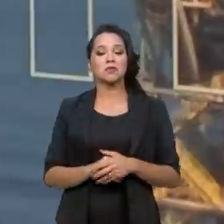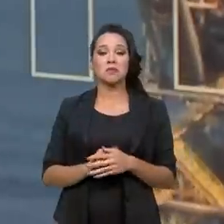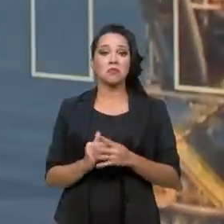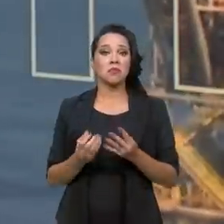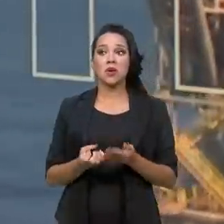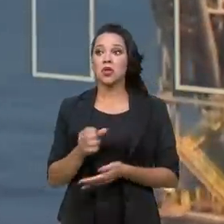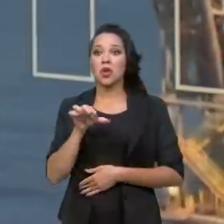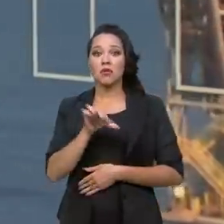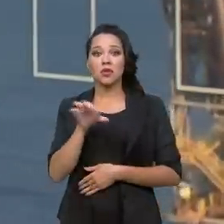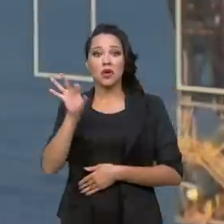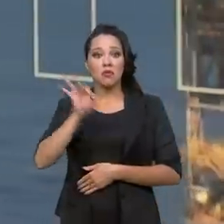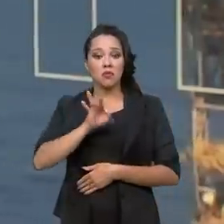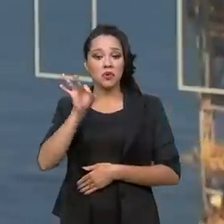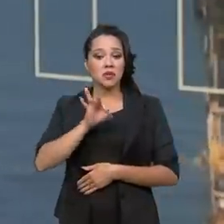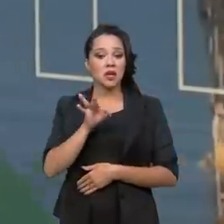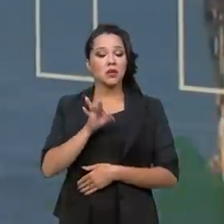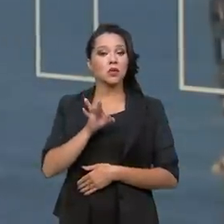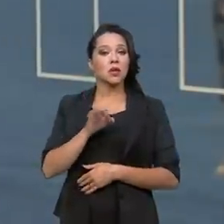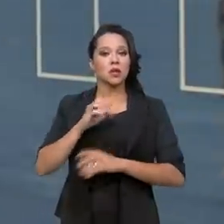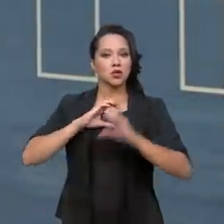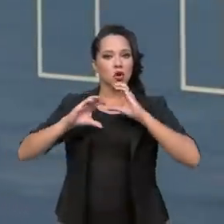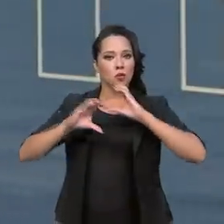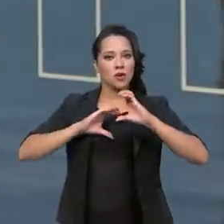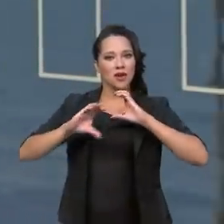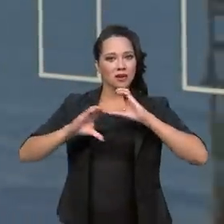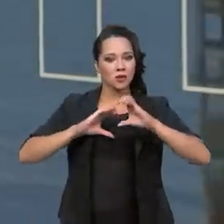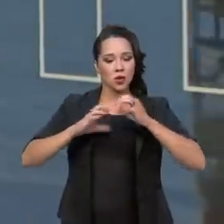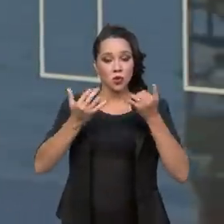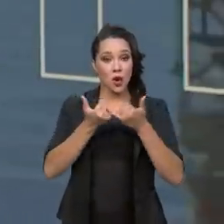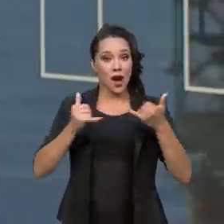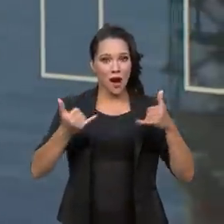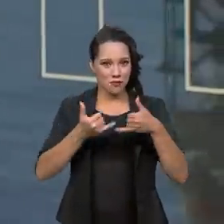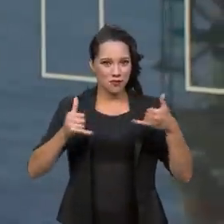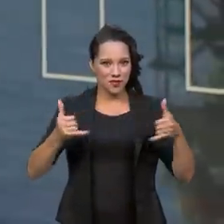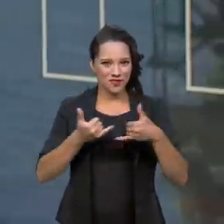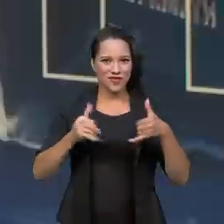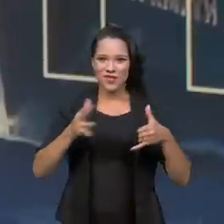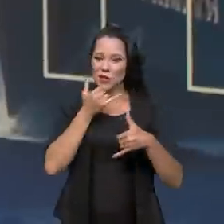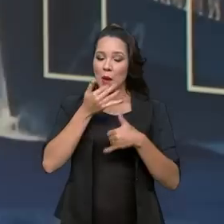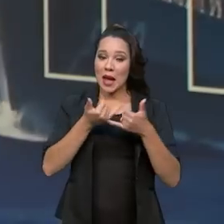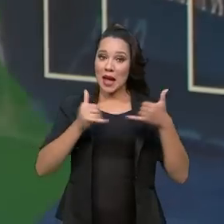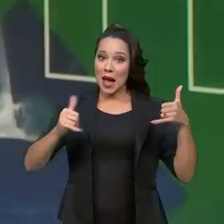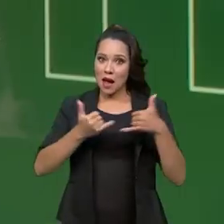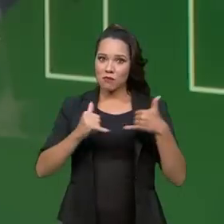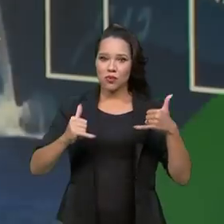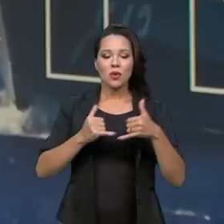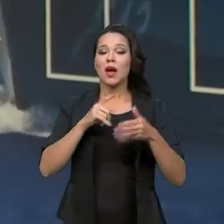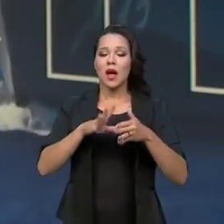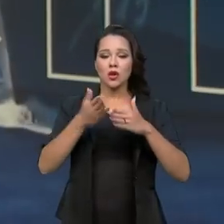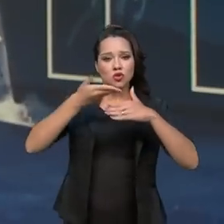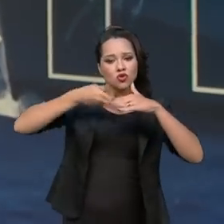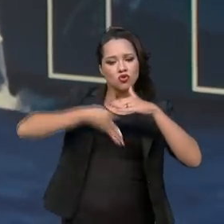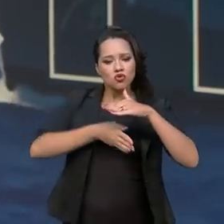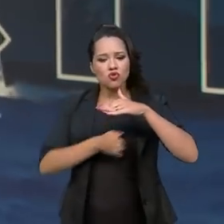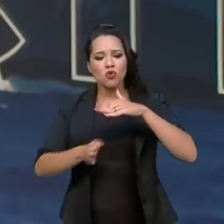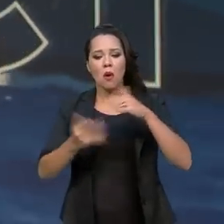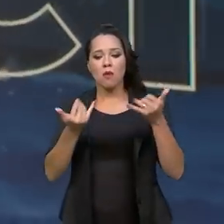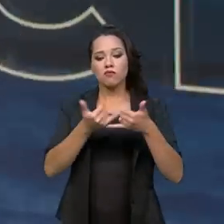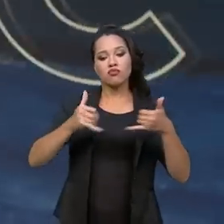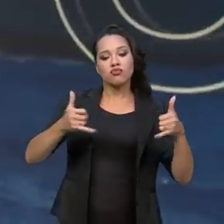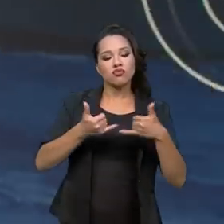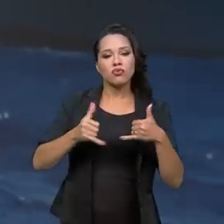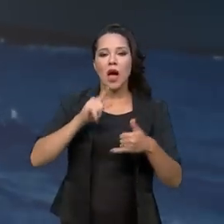totalidade, 99% das nossas comunicações, por exemplo, com a internet, ela é feita por cabos submarinos, ou seja, cabos que são